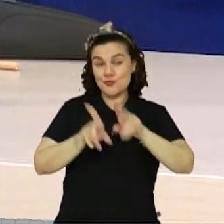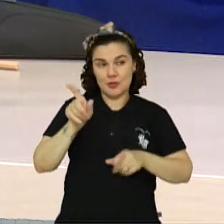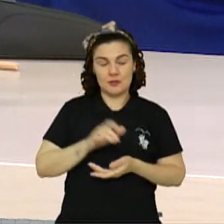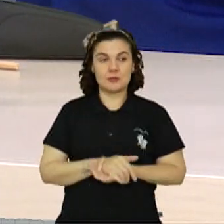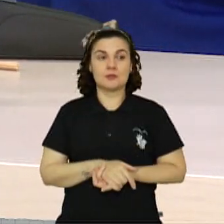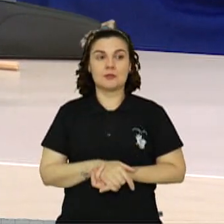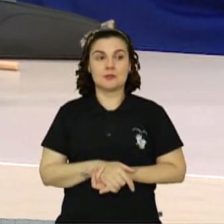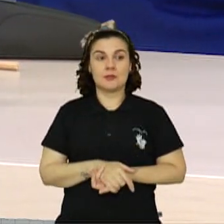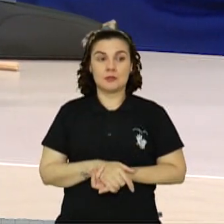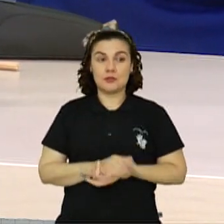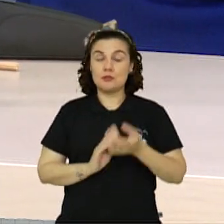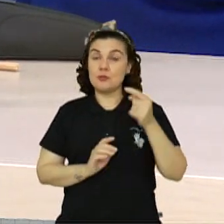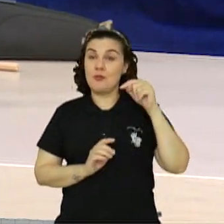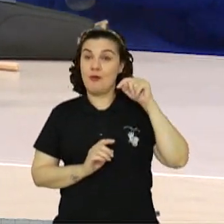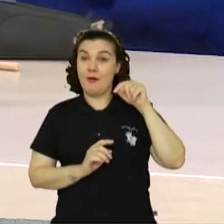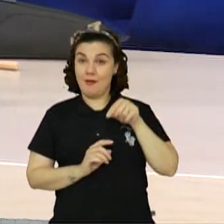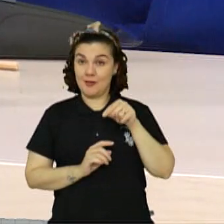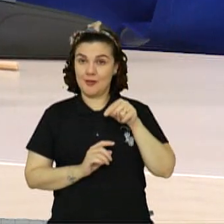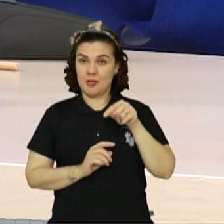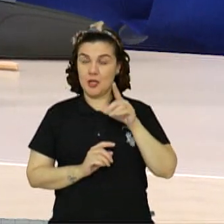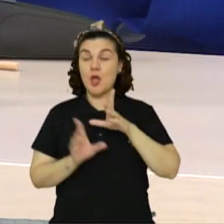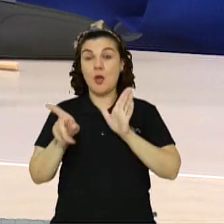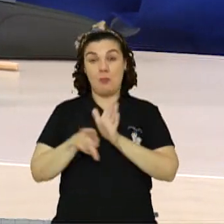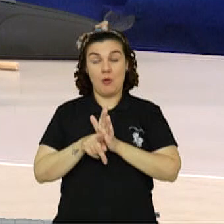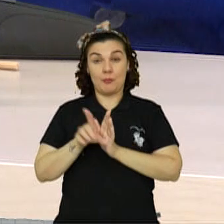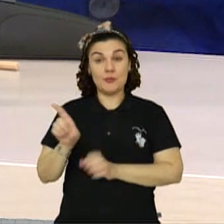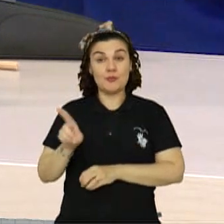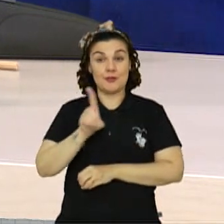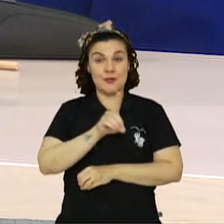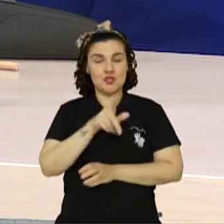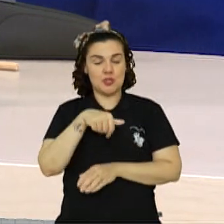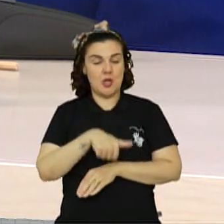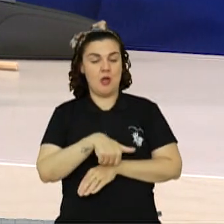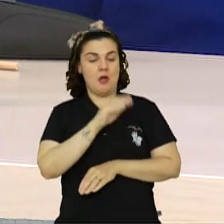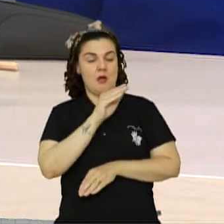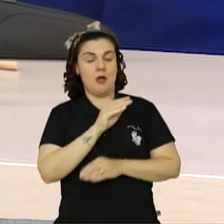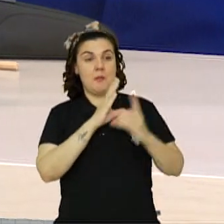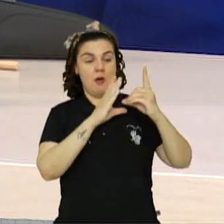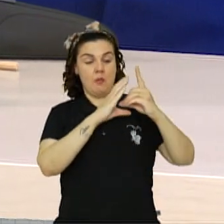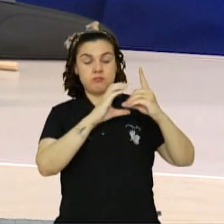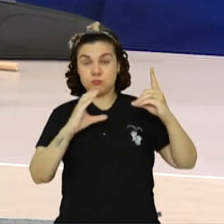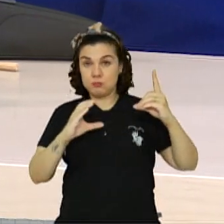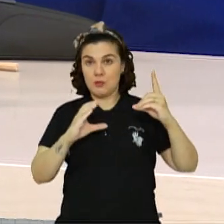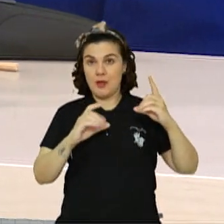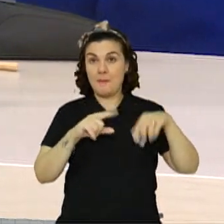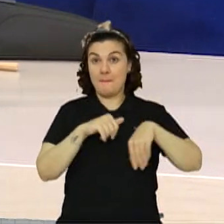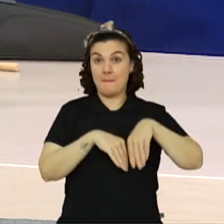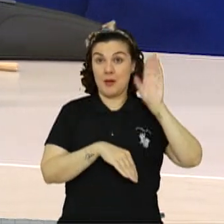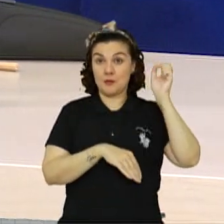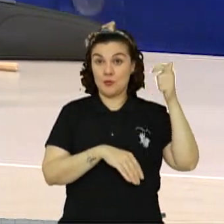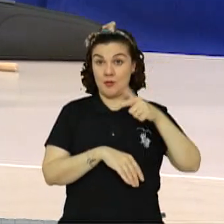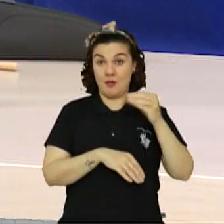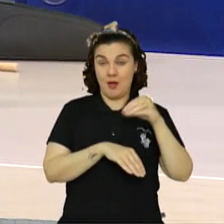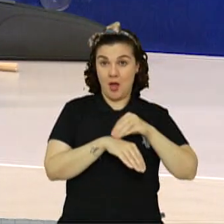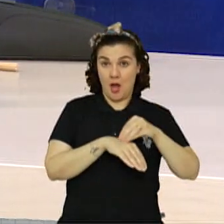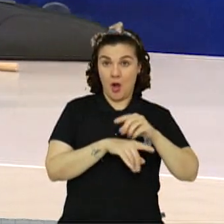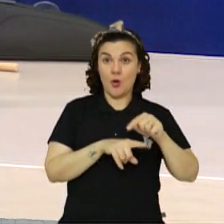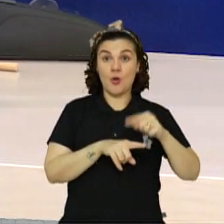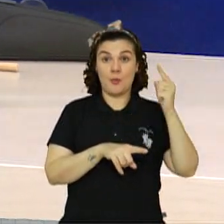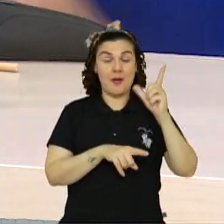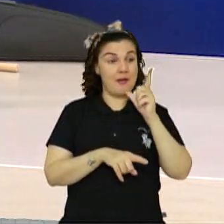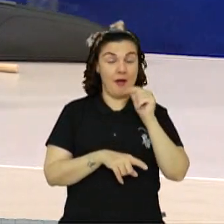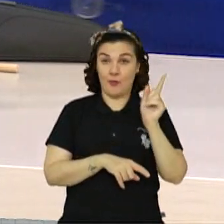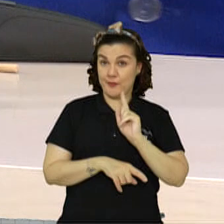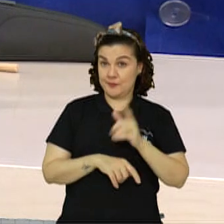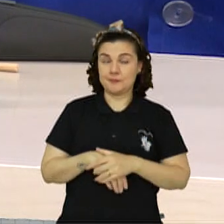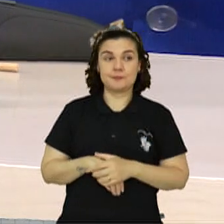aqui eu tenho um plástico que é mais denso do que o álcool, porém ele não é mais denso do que a